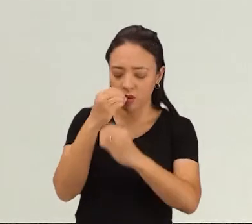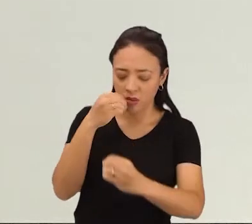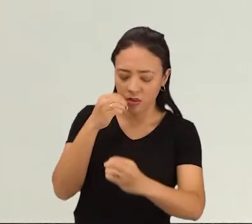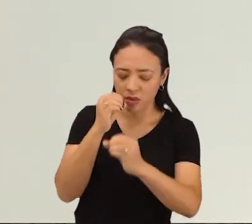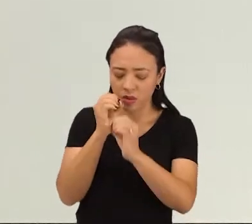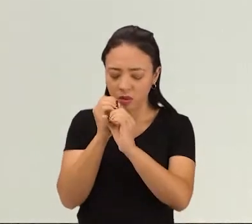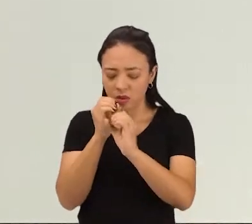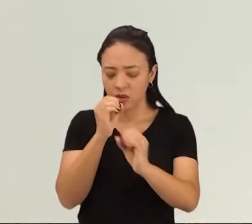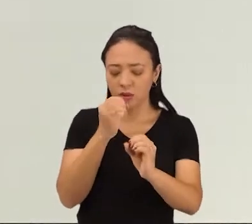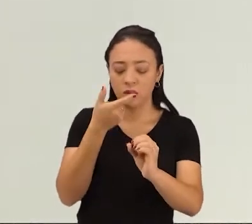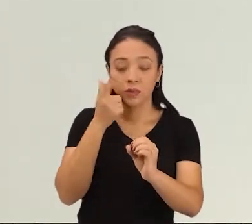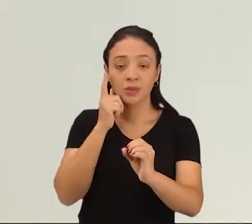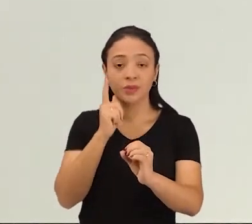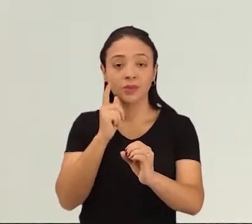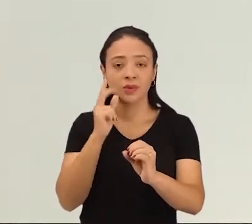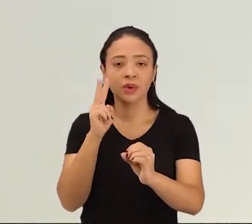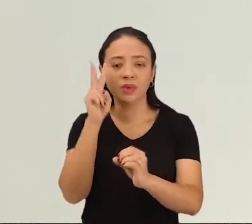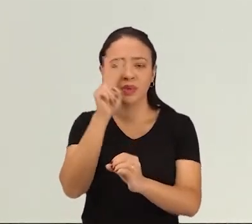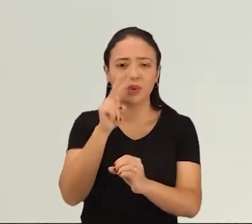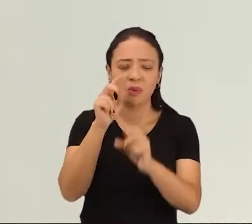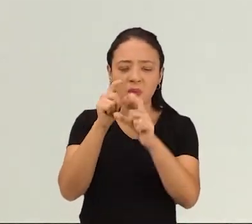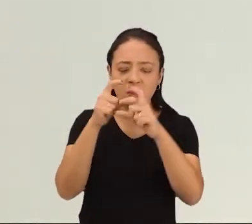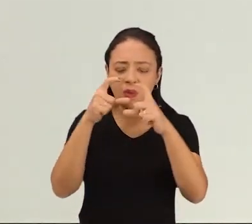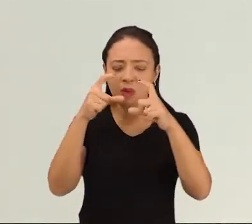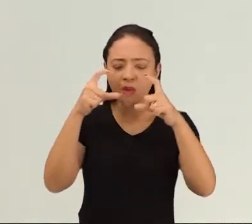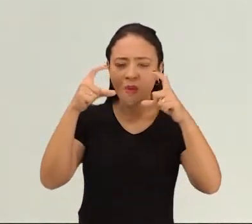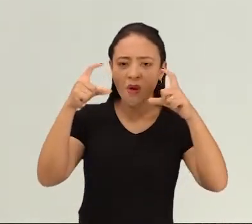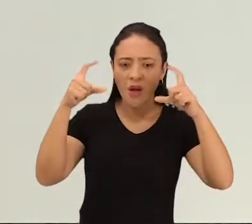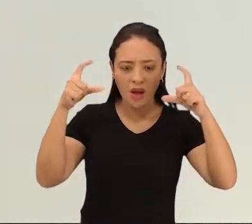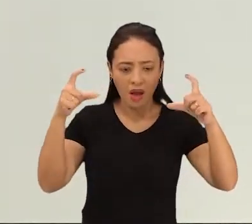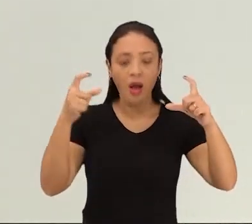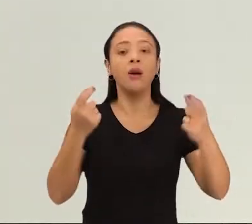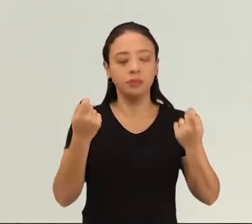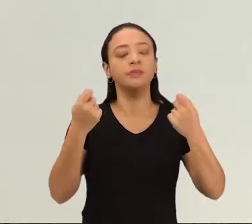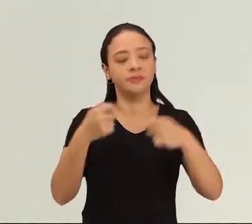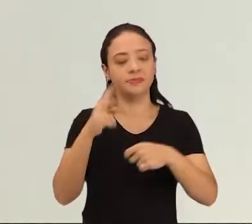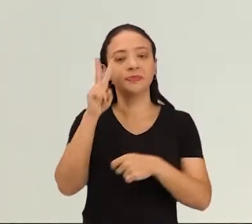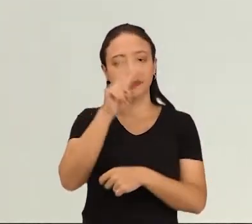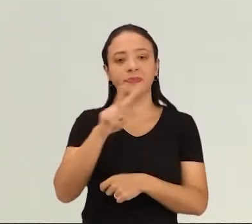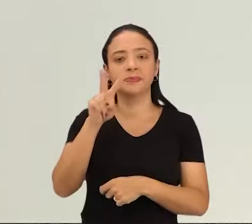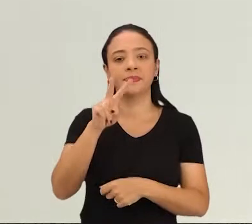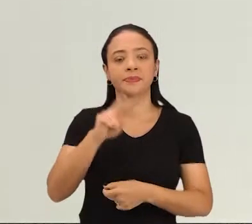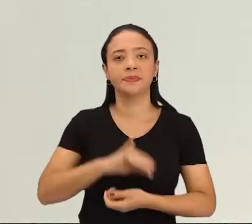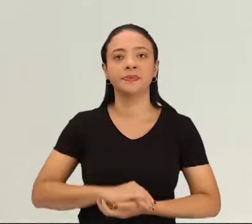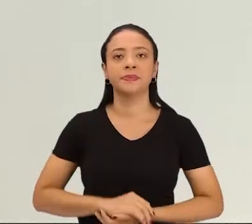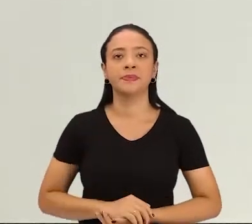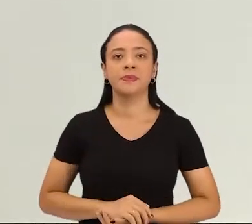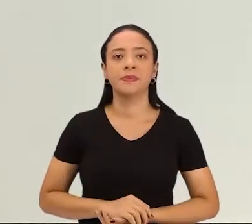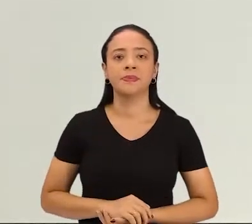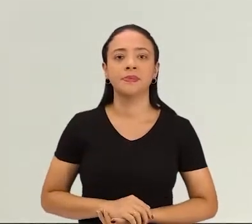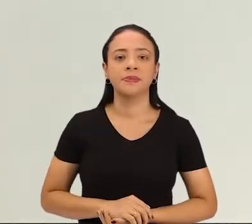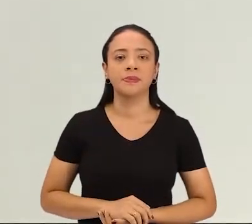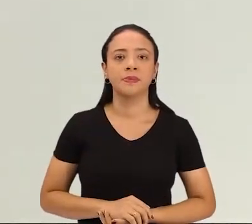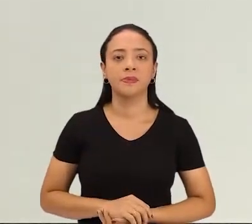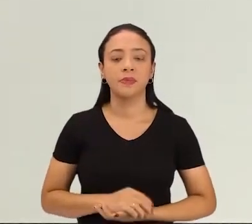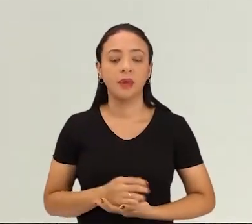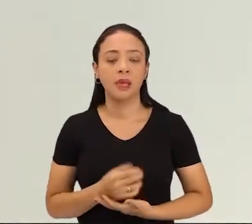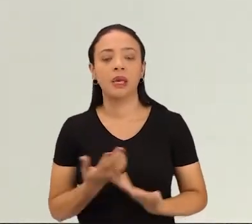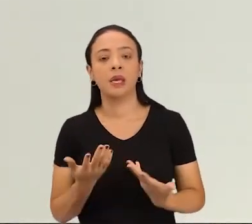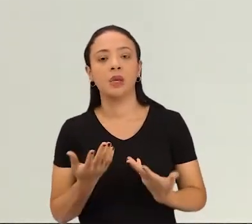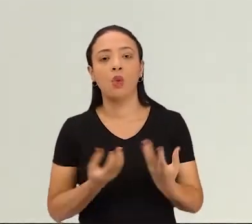para conseguir aumentar o tamanho desses organismos e assim a gente consegue observar um pouquinho do